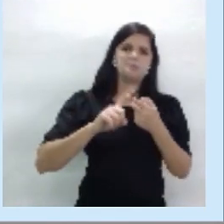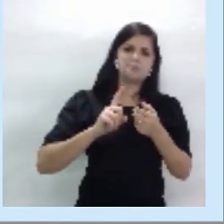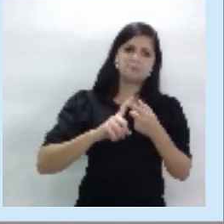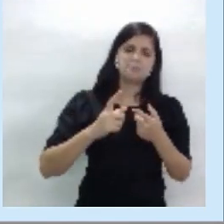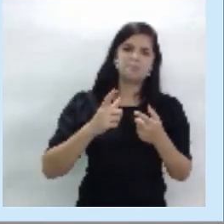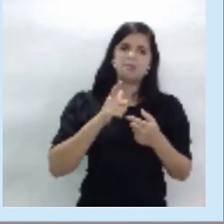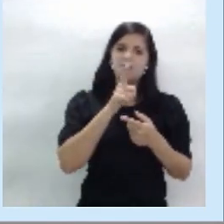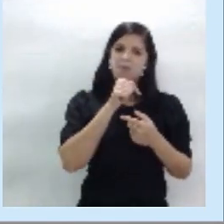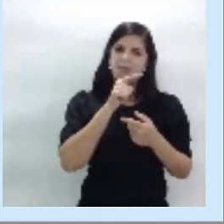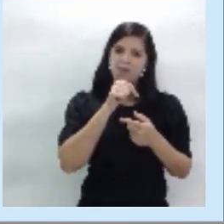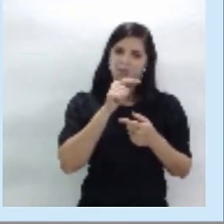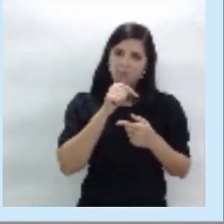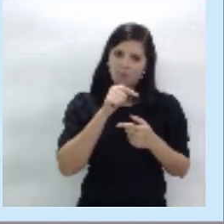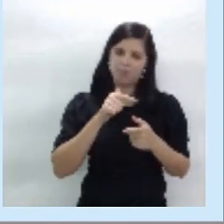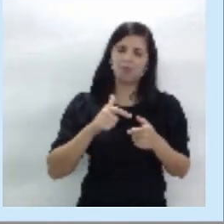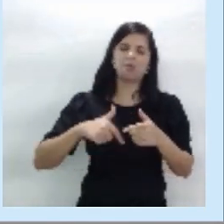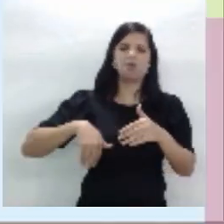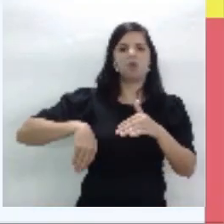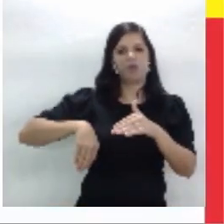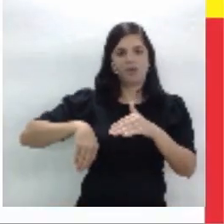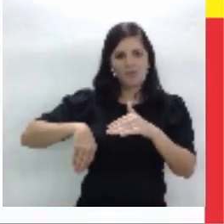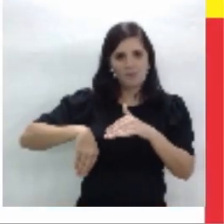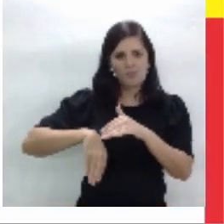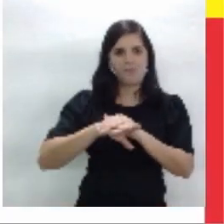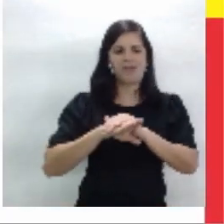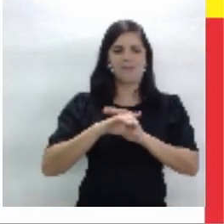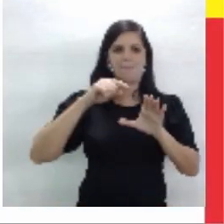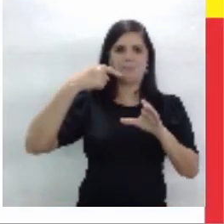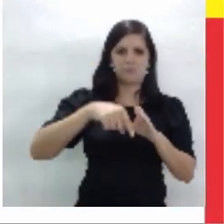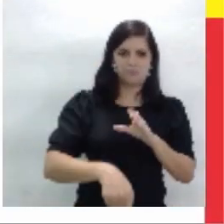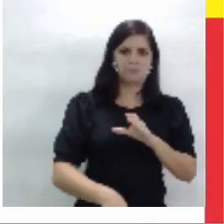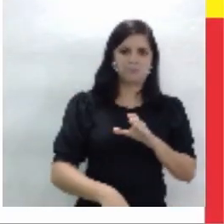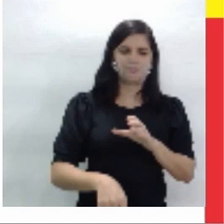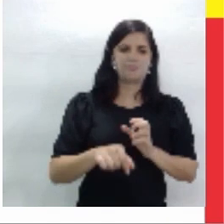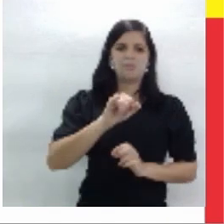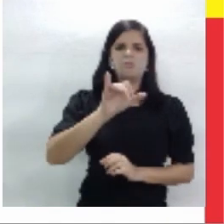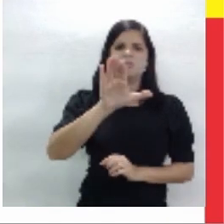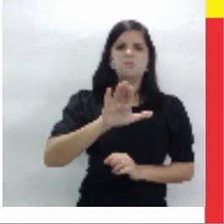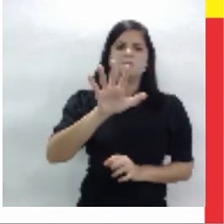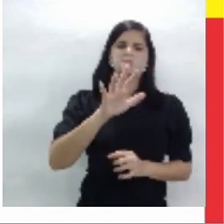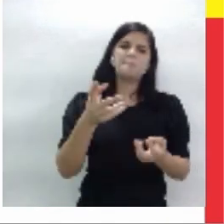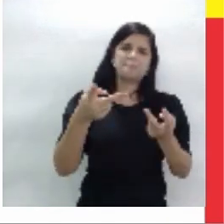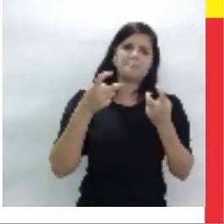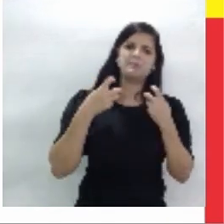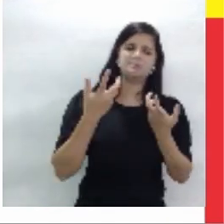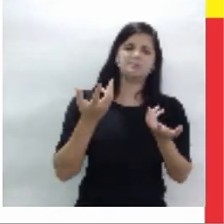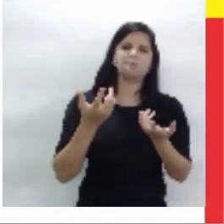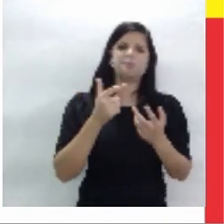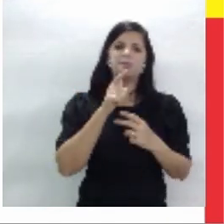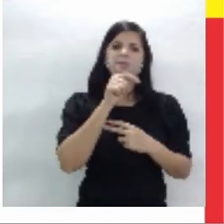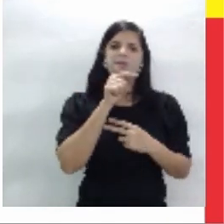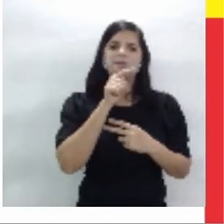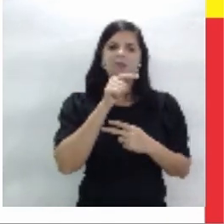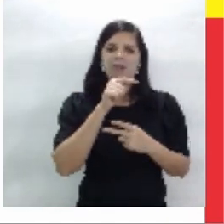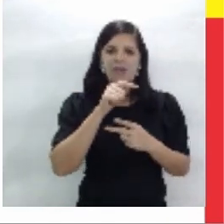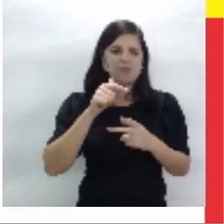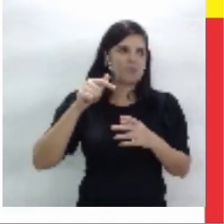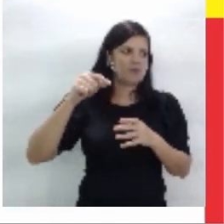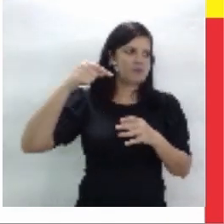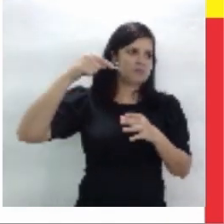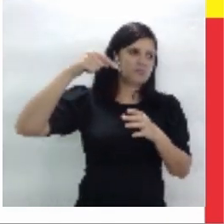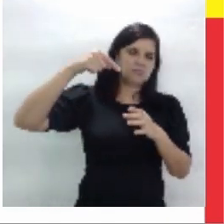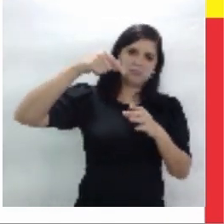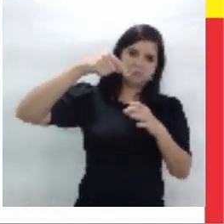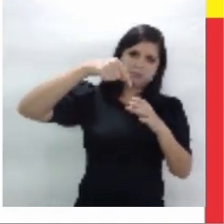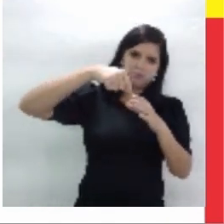no subsolo. Acompanha na tela. Então, na imagem você vê aí, né, o acúmulo de água por meio da infiltração,